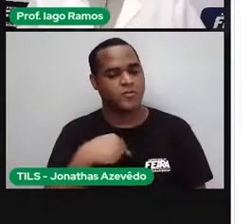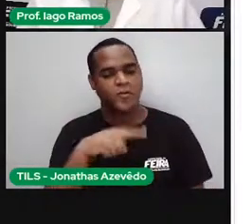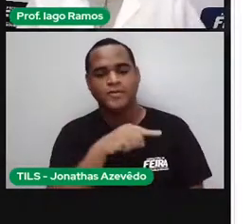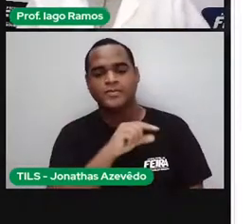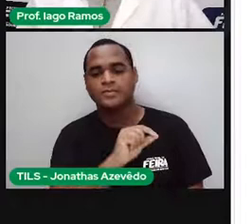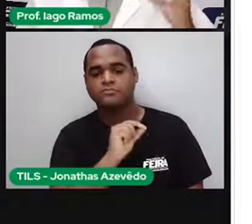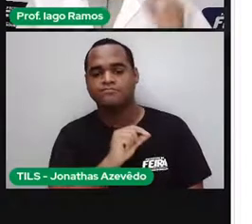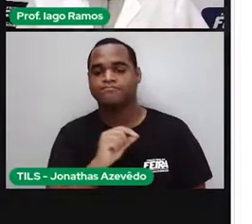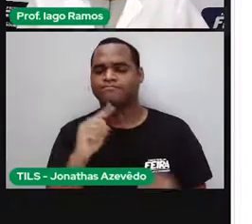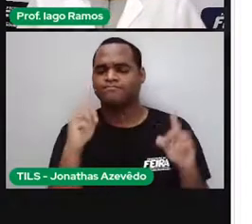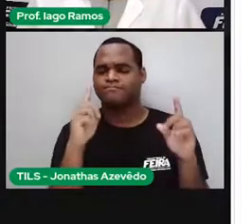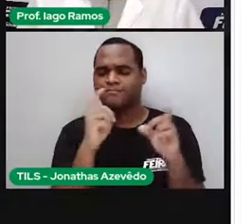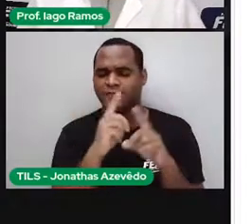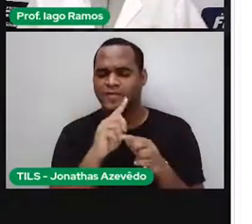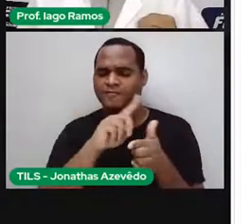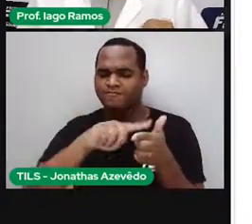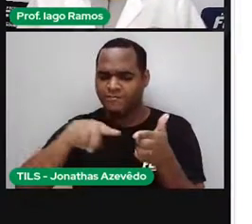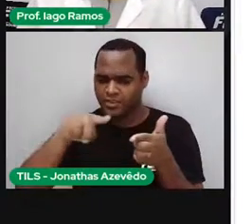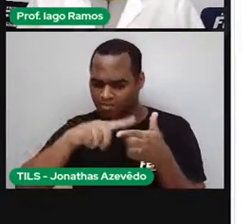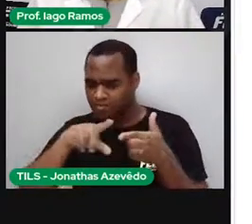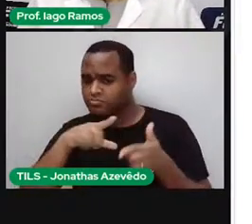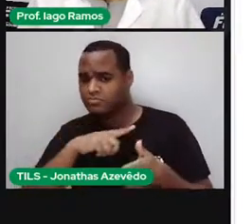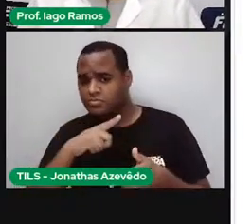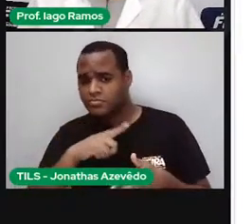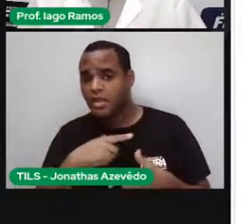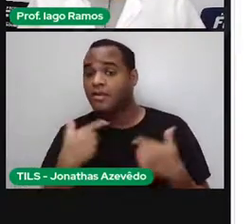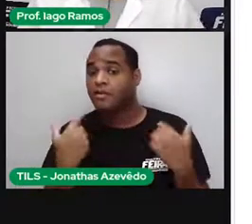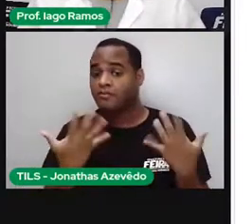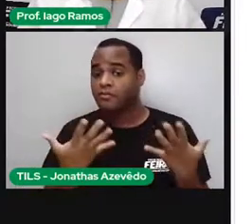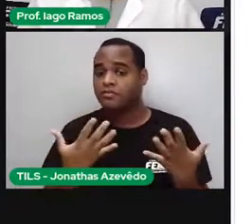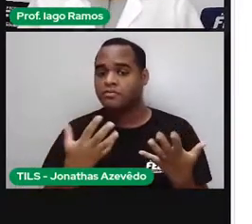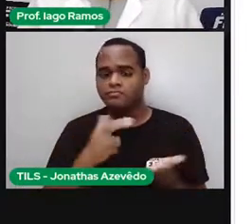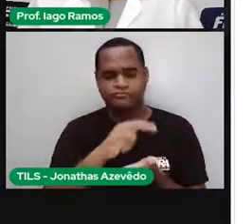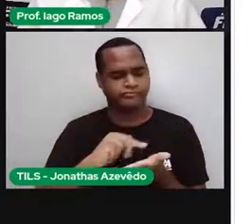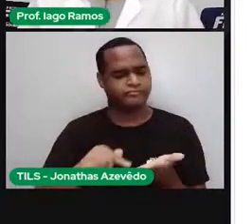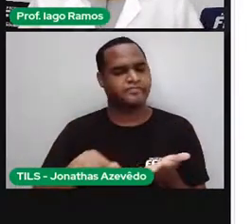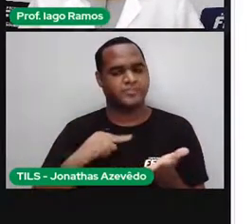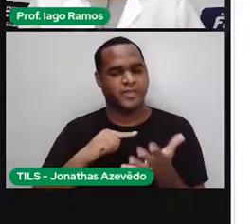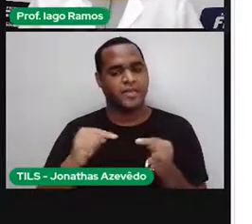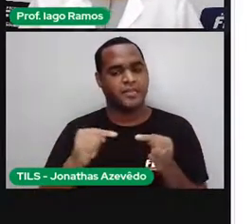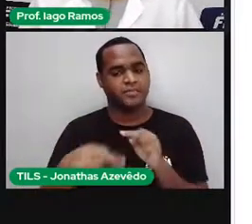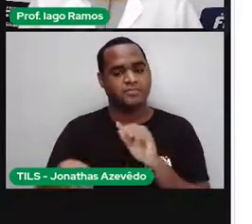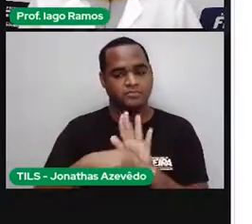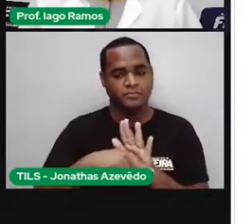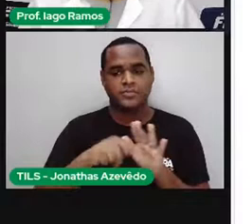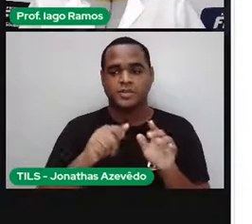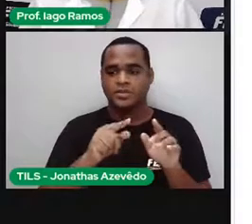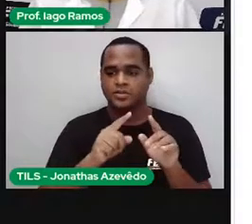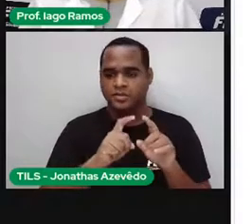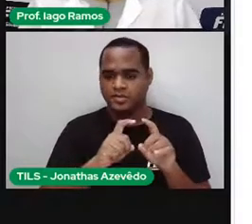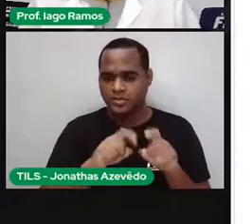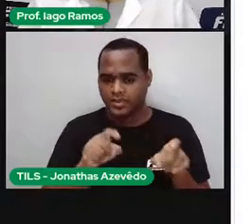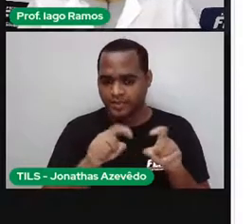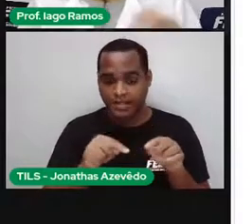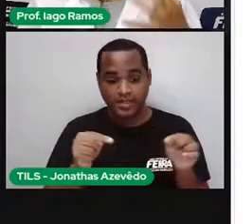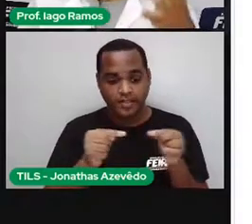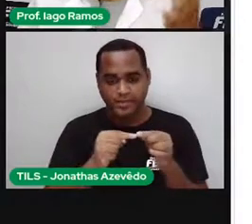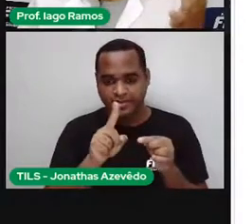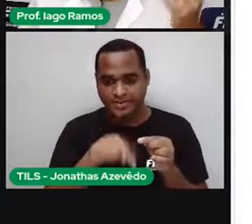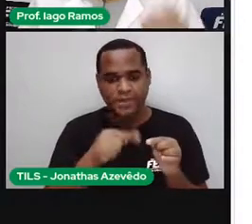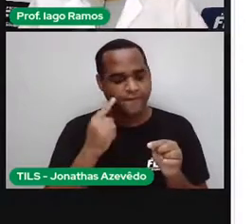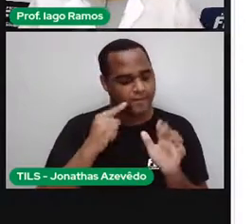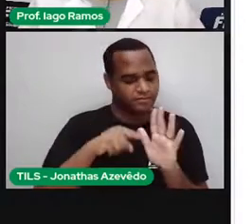desafio tudo isso são coisas que fazem parte de uma tarefa de investigação